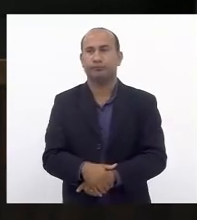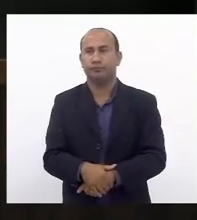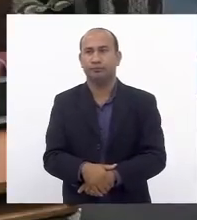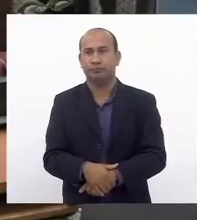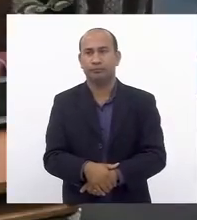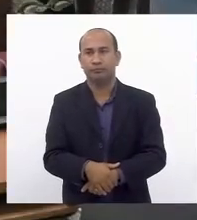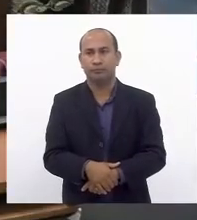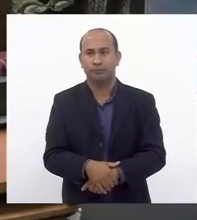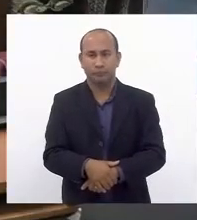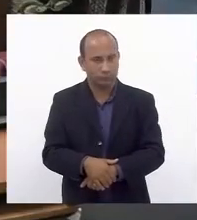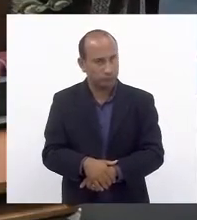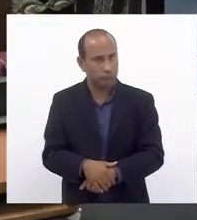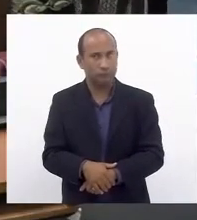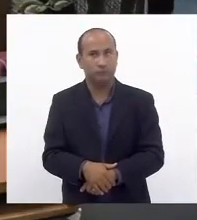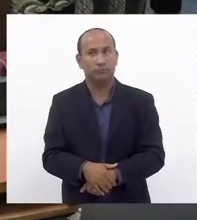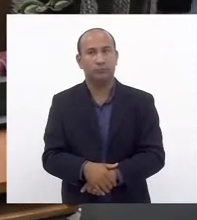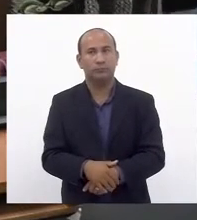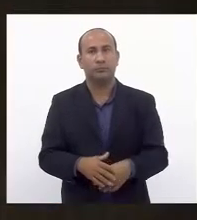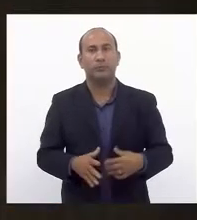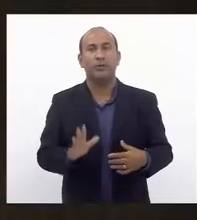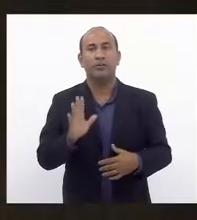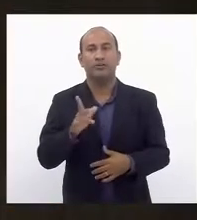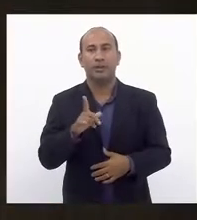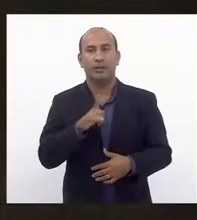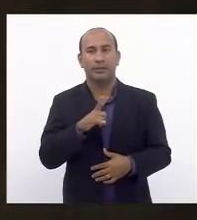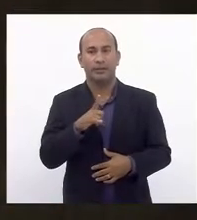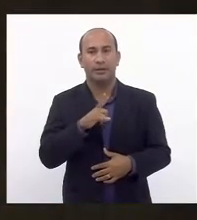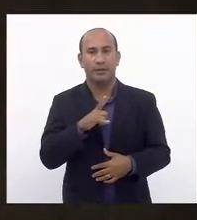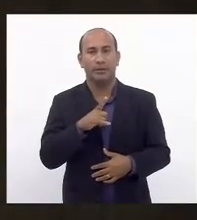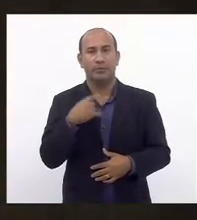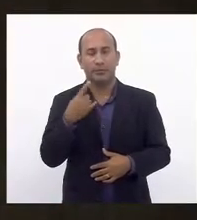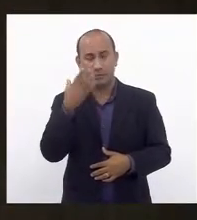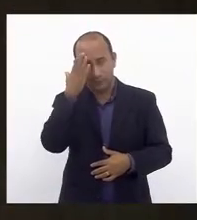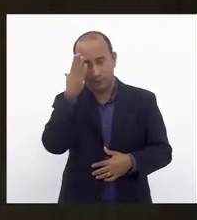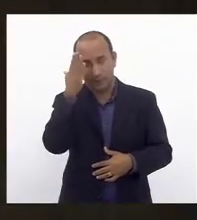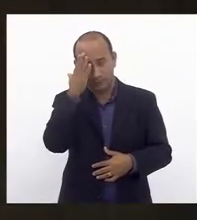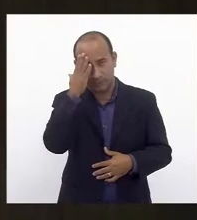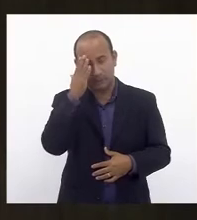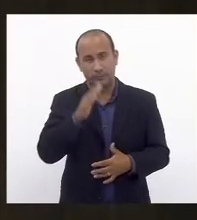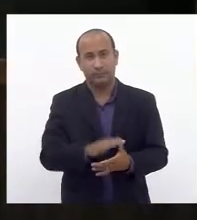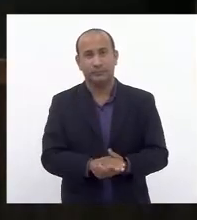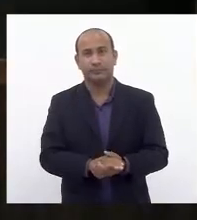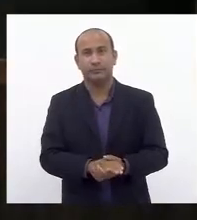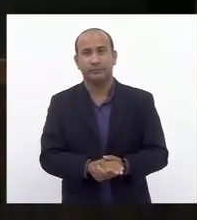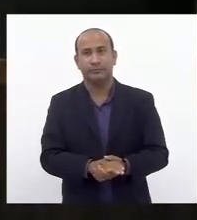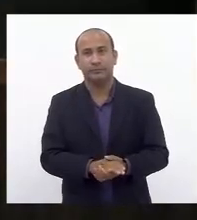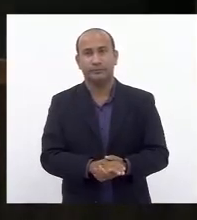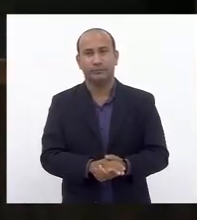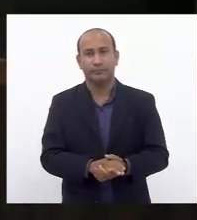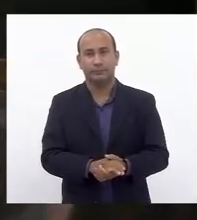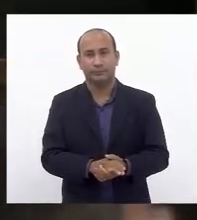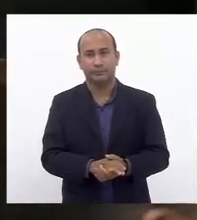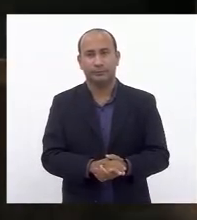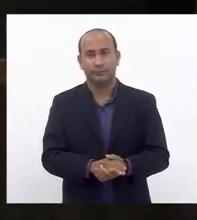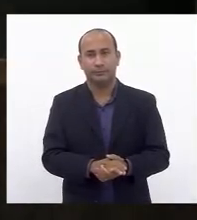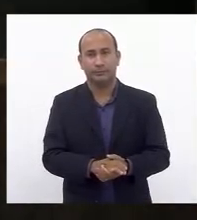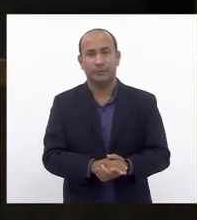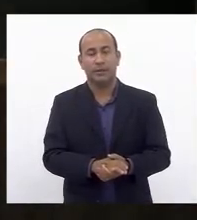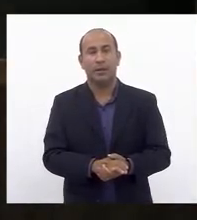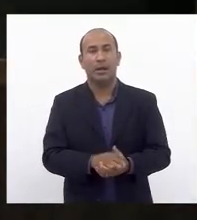O Rio de Janeiro... Já temos... Habemus governatorium. Então, e aí a deputada